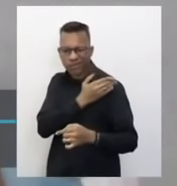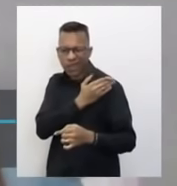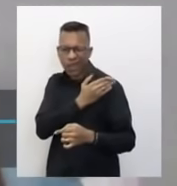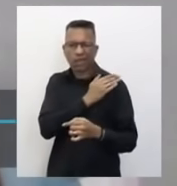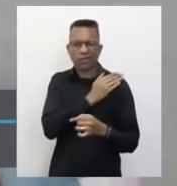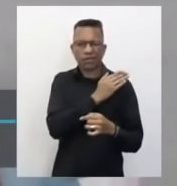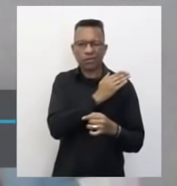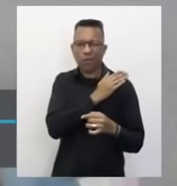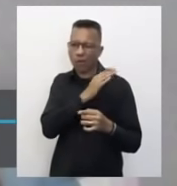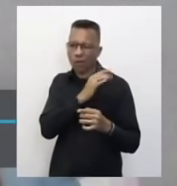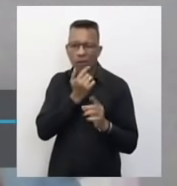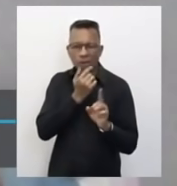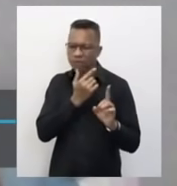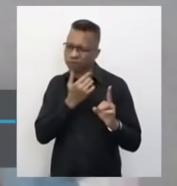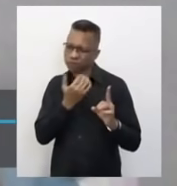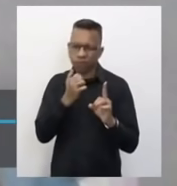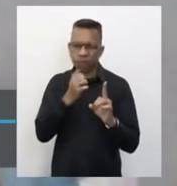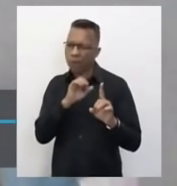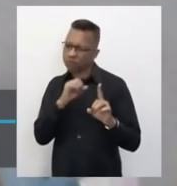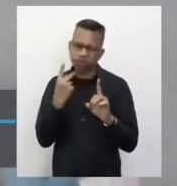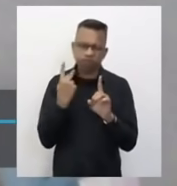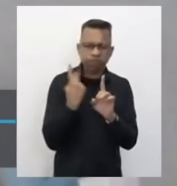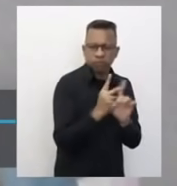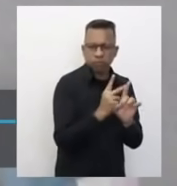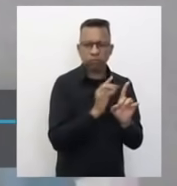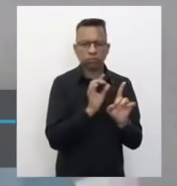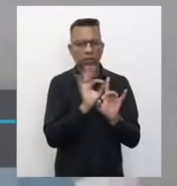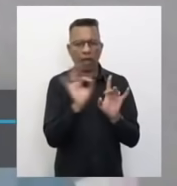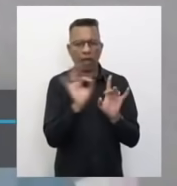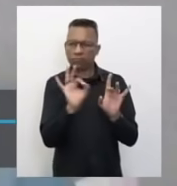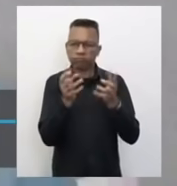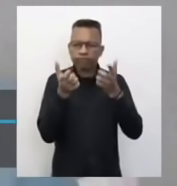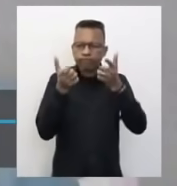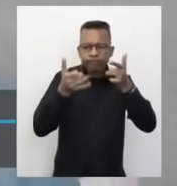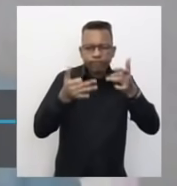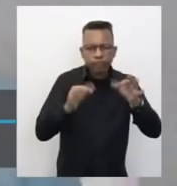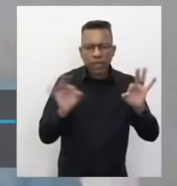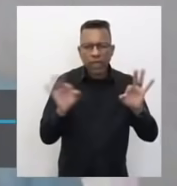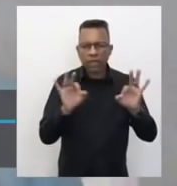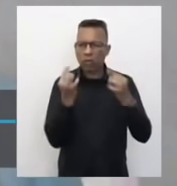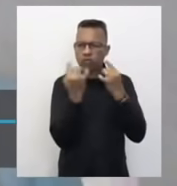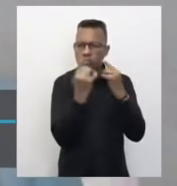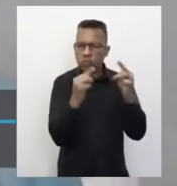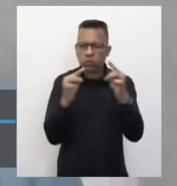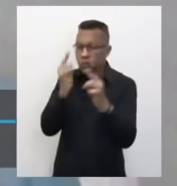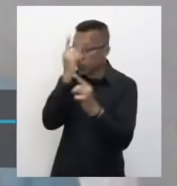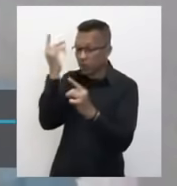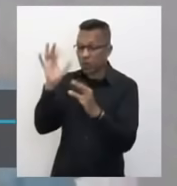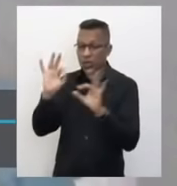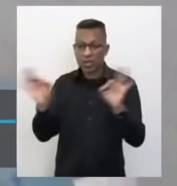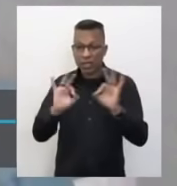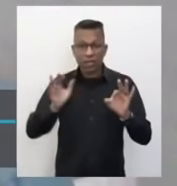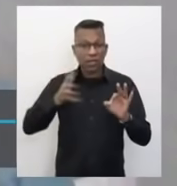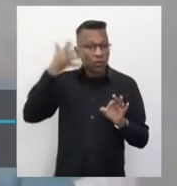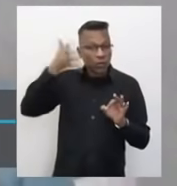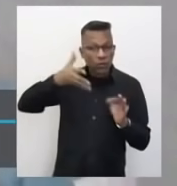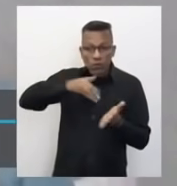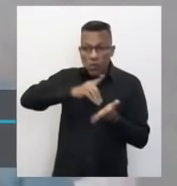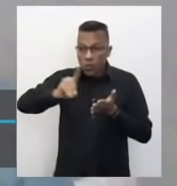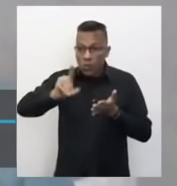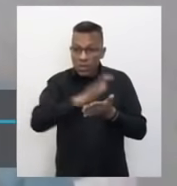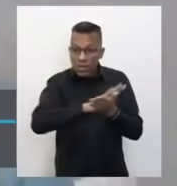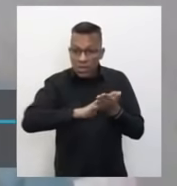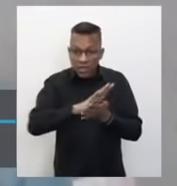está invalidando nenhuma etnia, não está falando mal de ninguém, não tem nenhum discurso de ódio nela. Se você viu que aquele meme